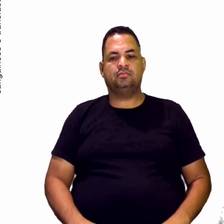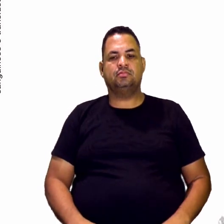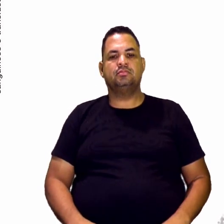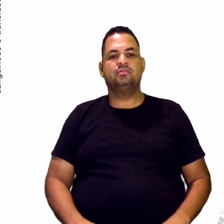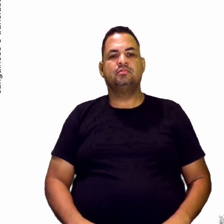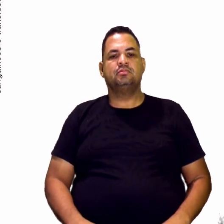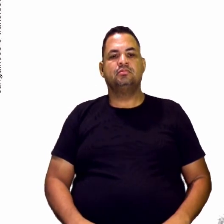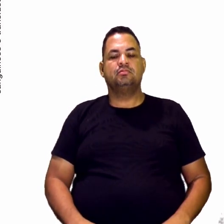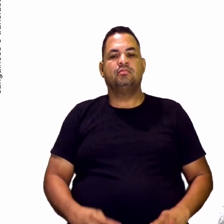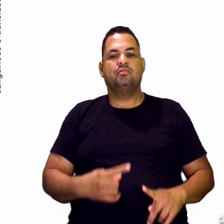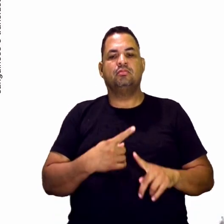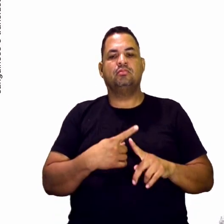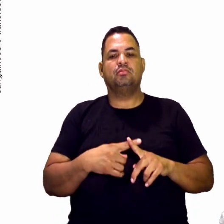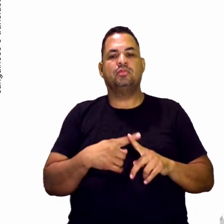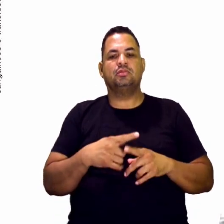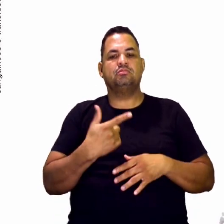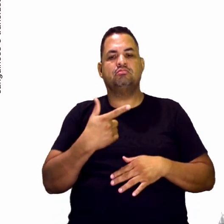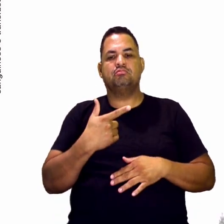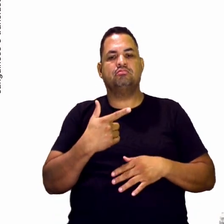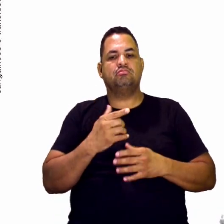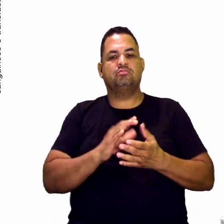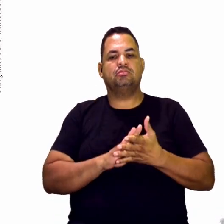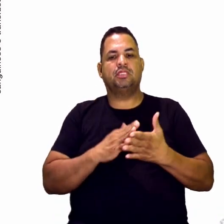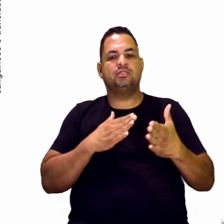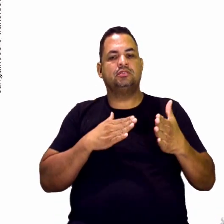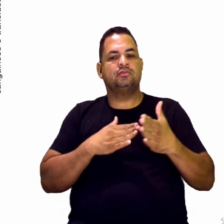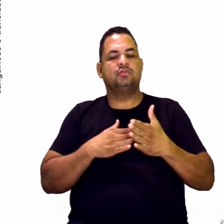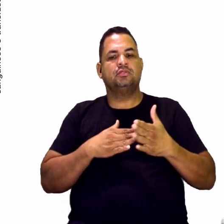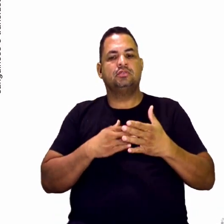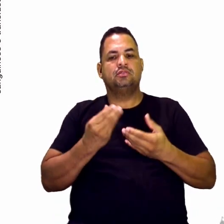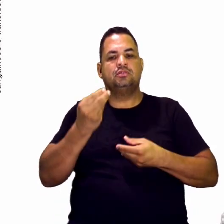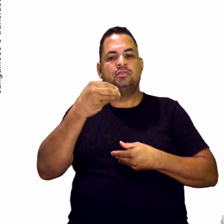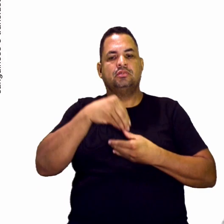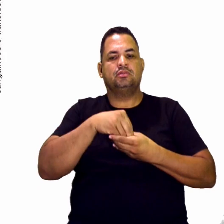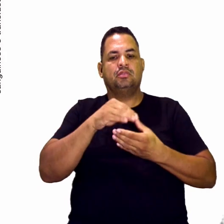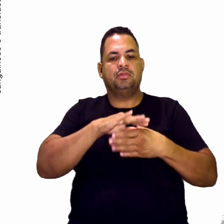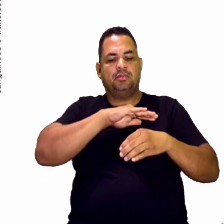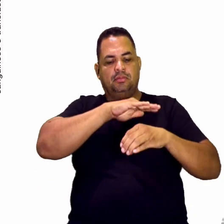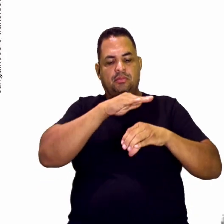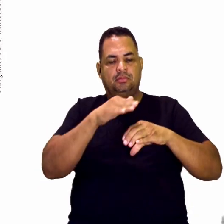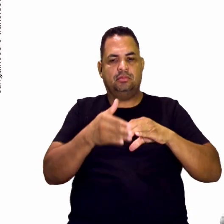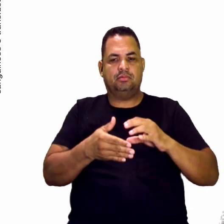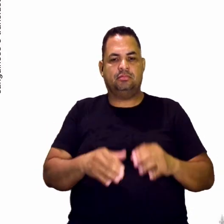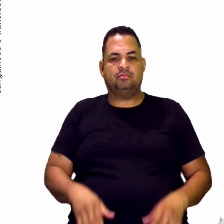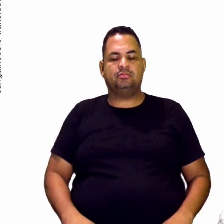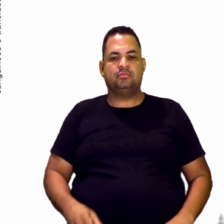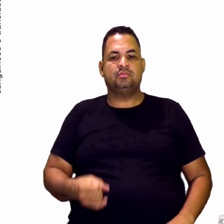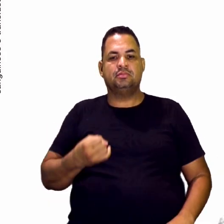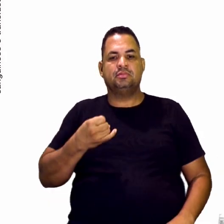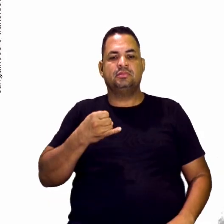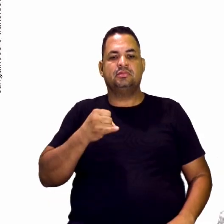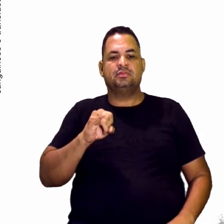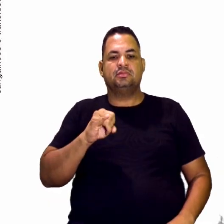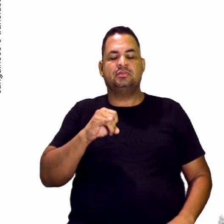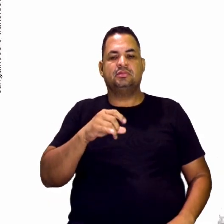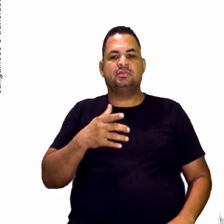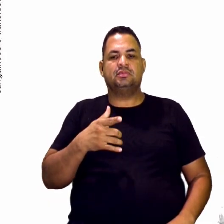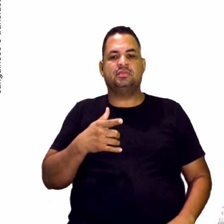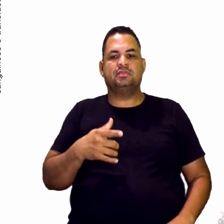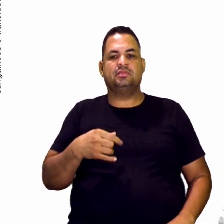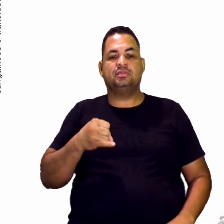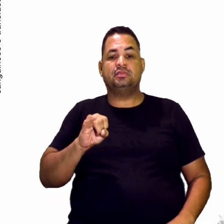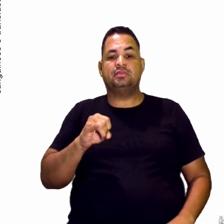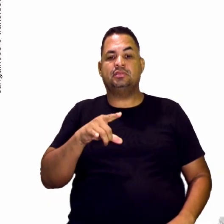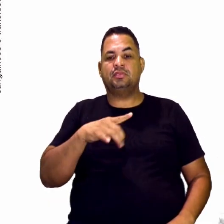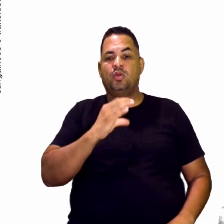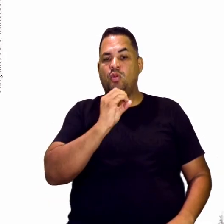Justamente porque eu não tenho impedimentos da minha membrana. Agora, se eu sou O, não tem impedimento nenhum na